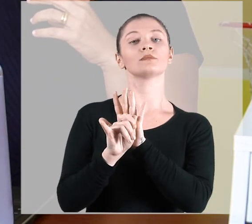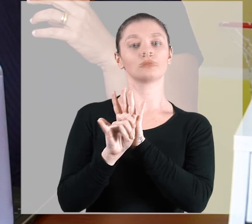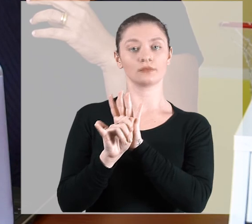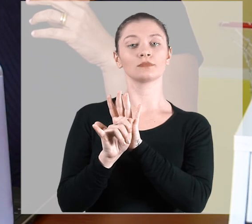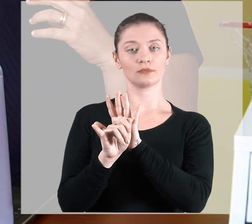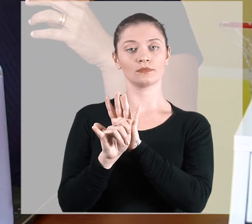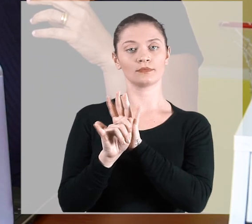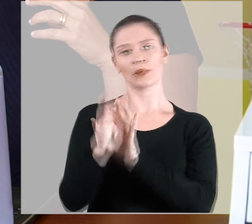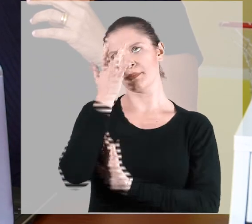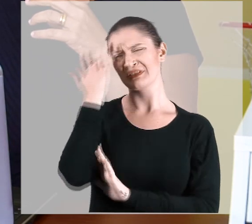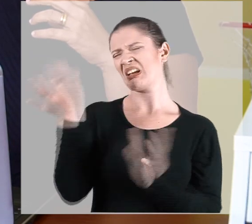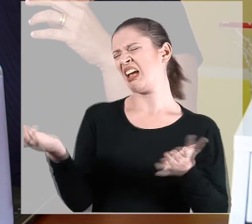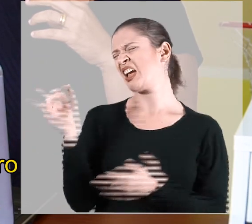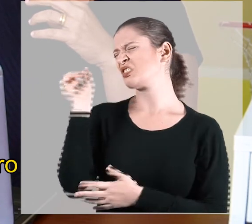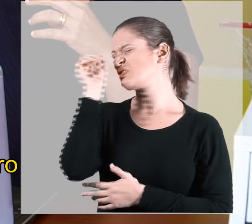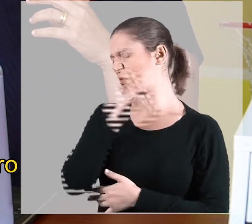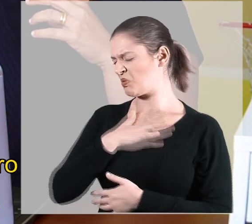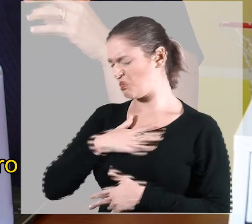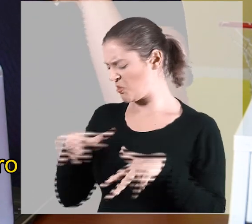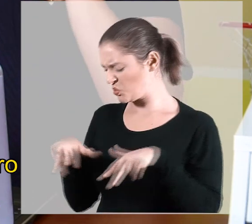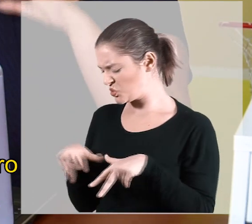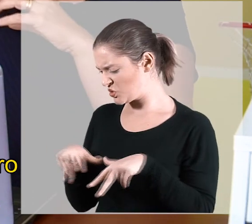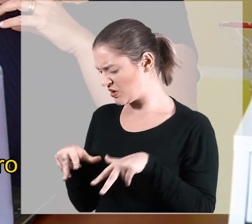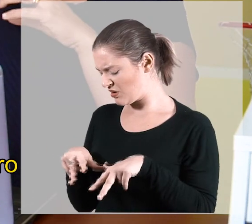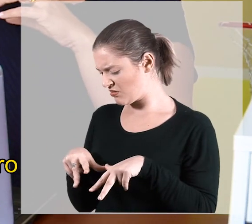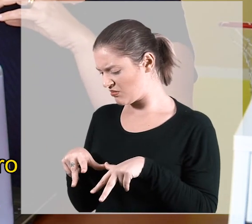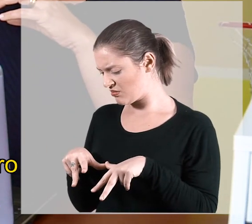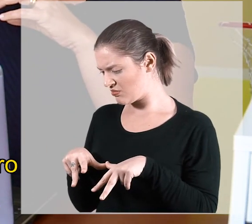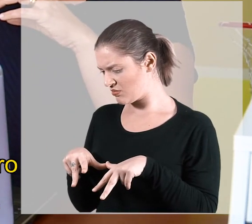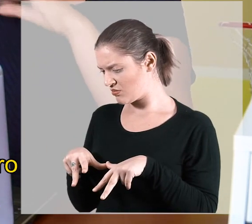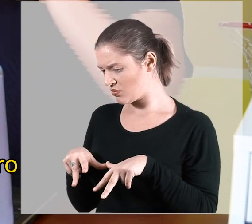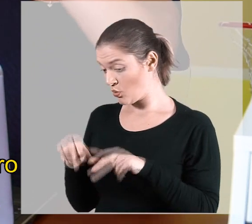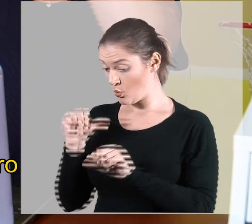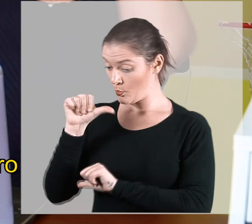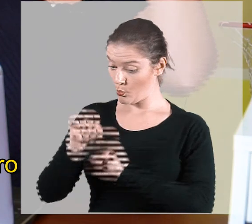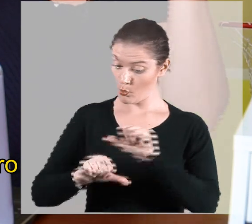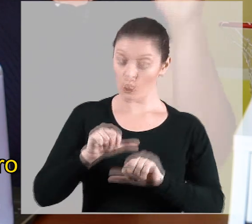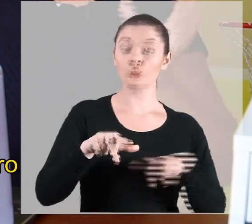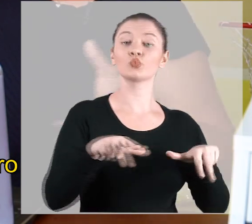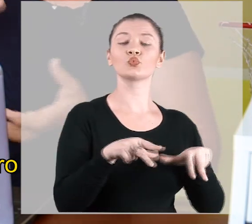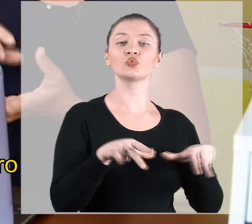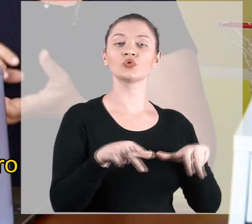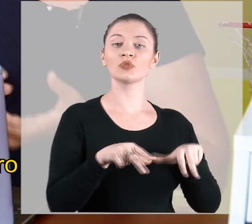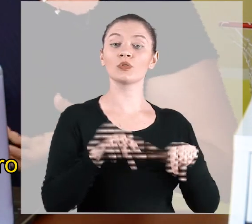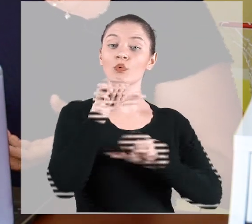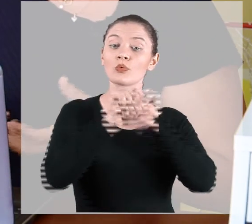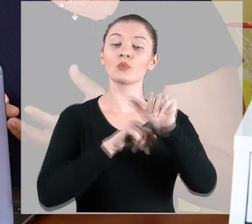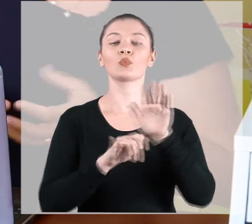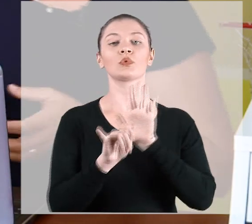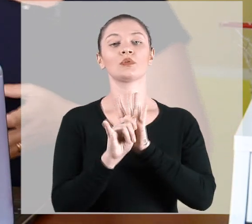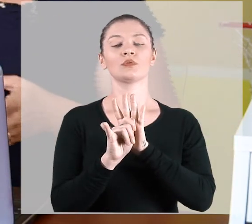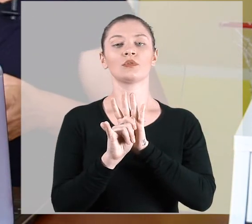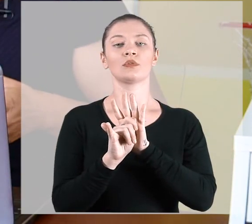assim, eu estou com dificuldade com o meu gênero, ela, através disso, ela muda o gênero e muda toda a identidade dela,